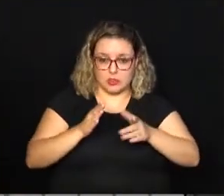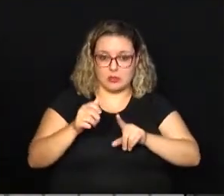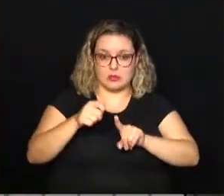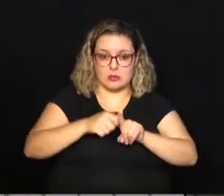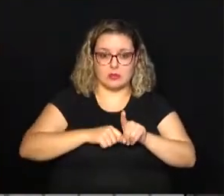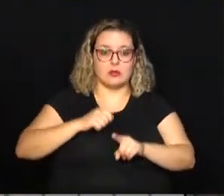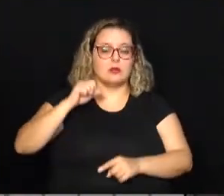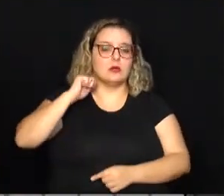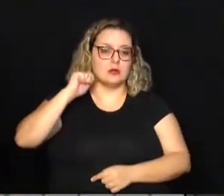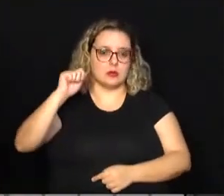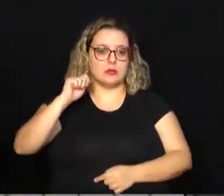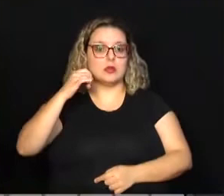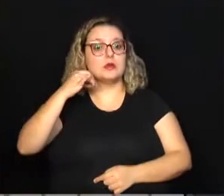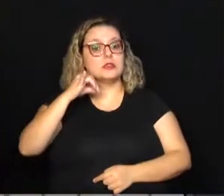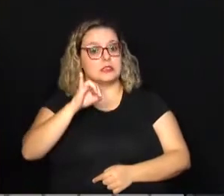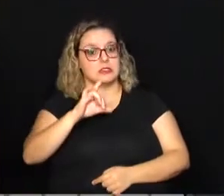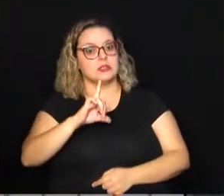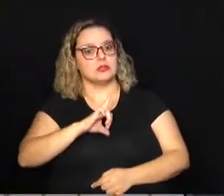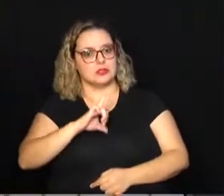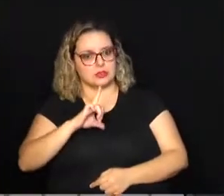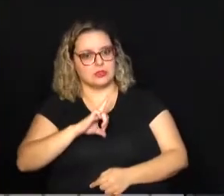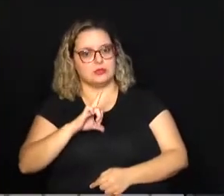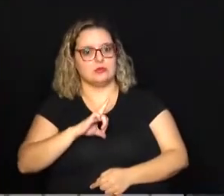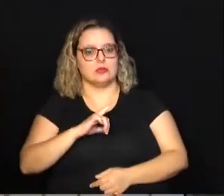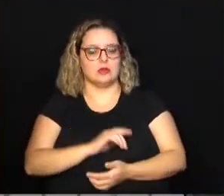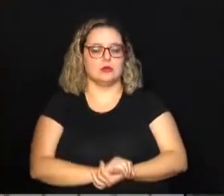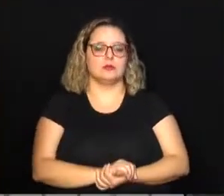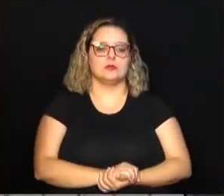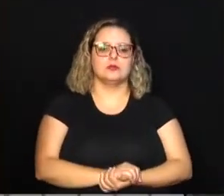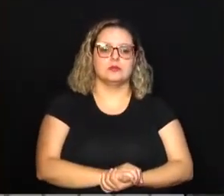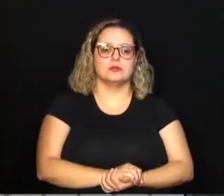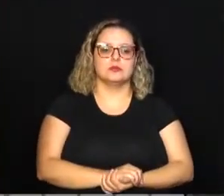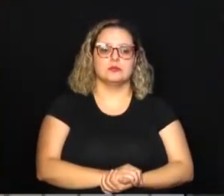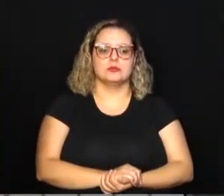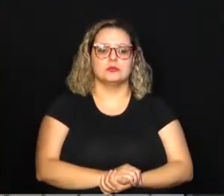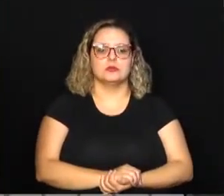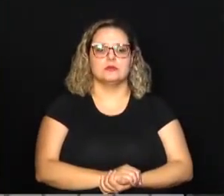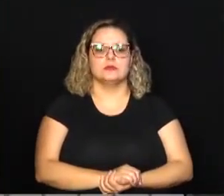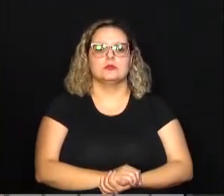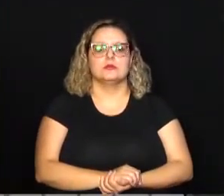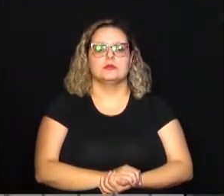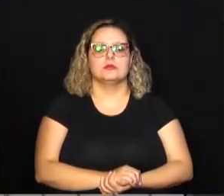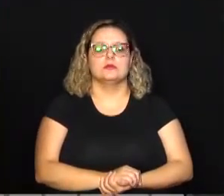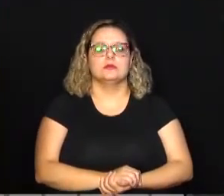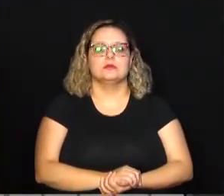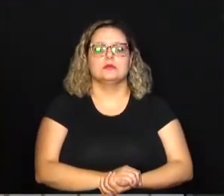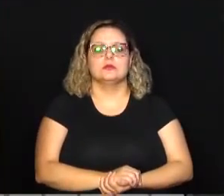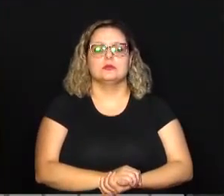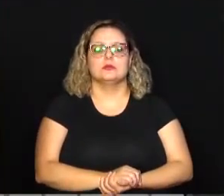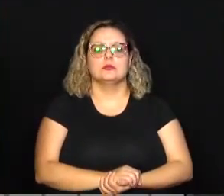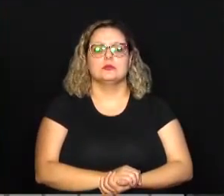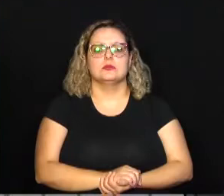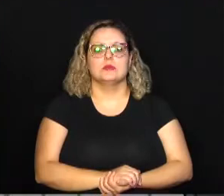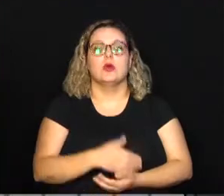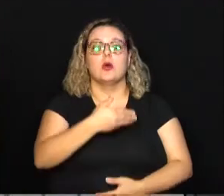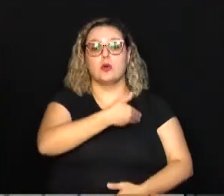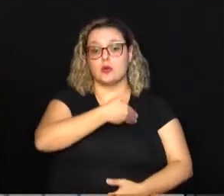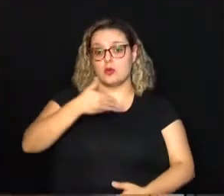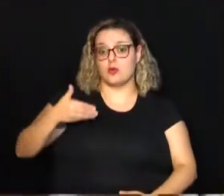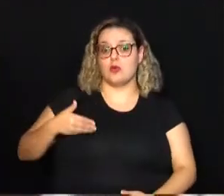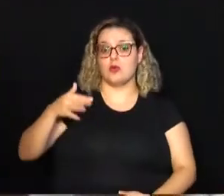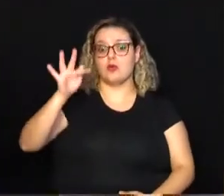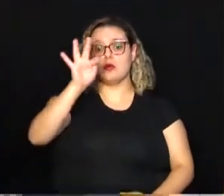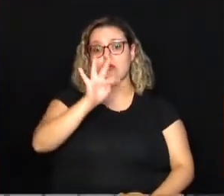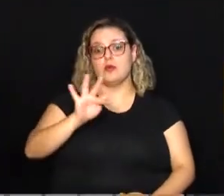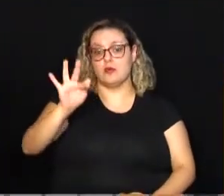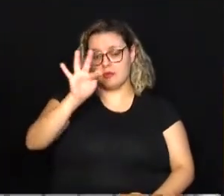vacinação, se tivermos a vacina. Isso, então, deixar essa colocação. Governo federal, nós